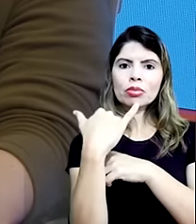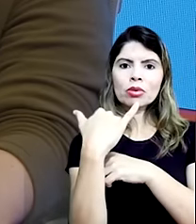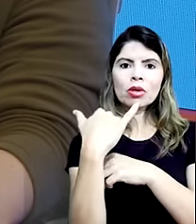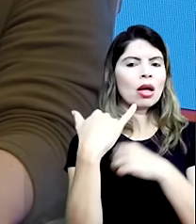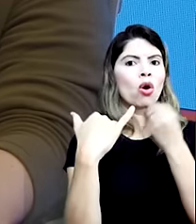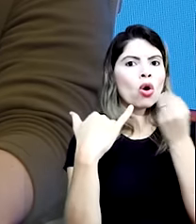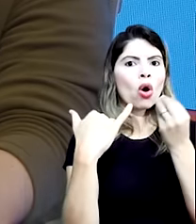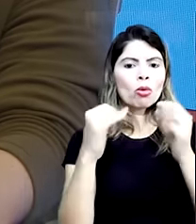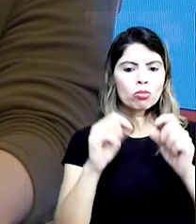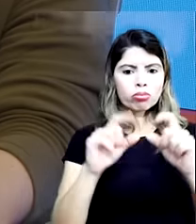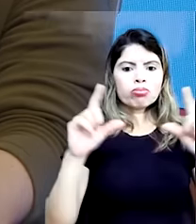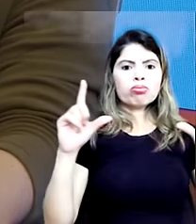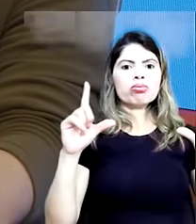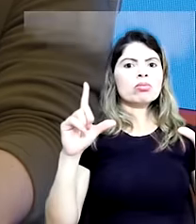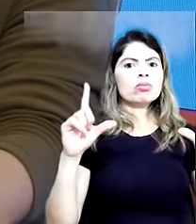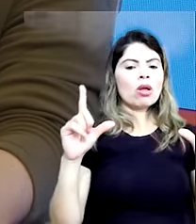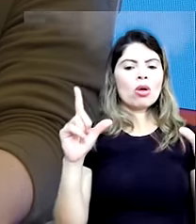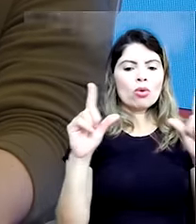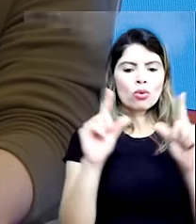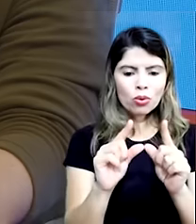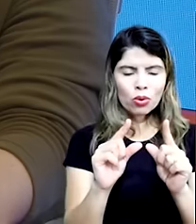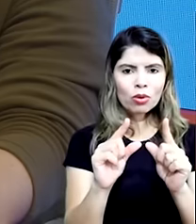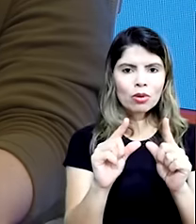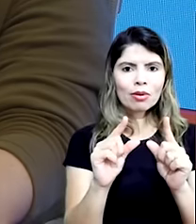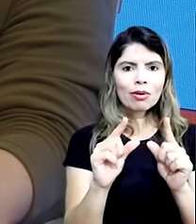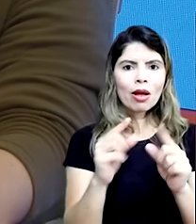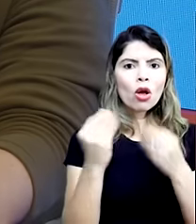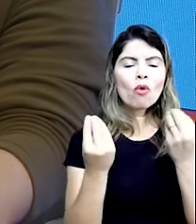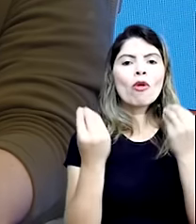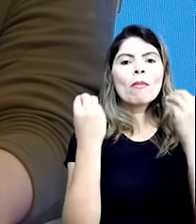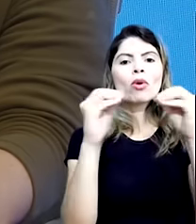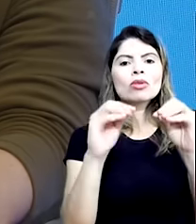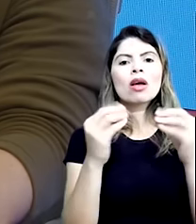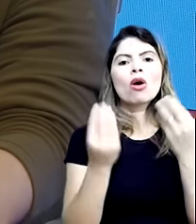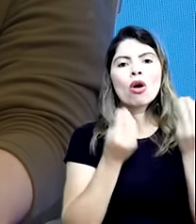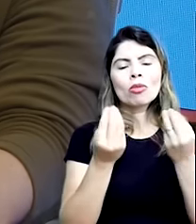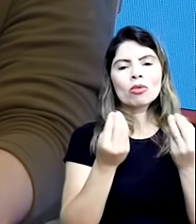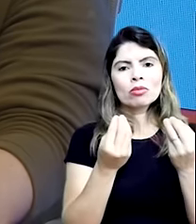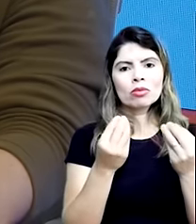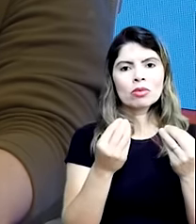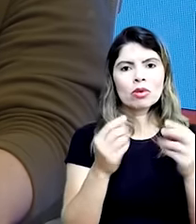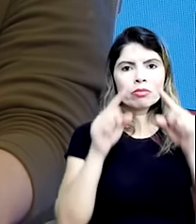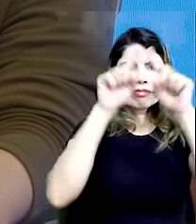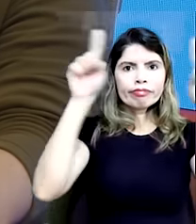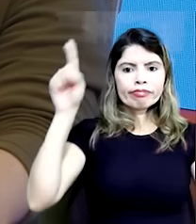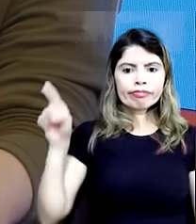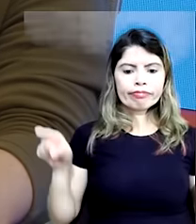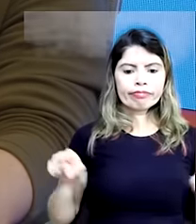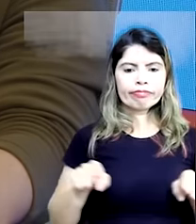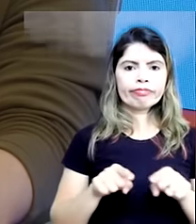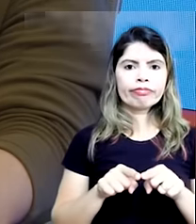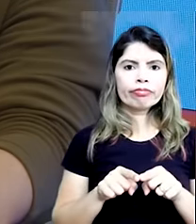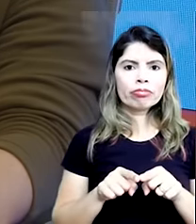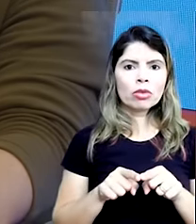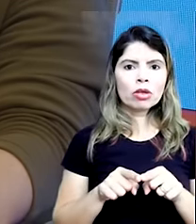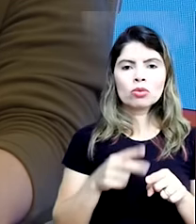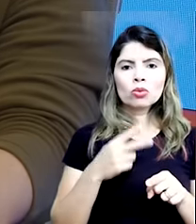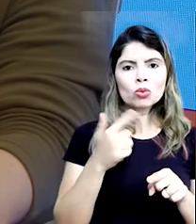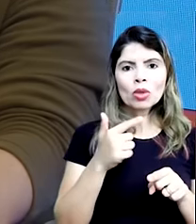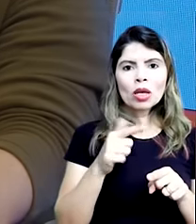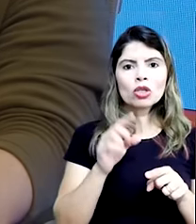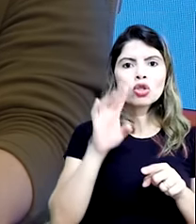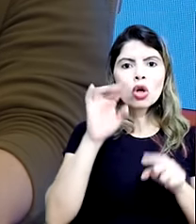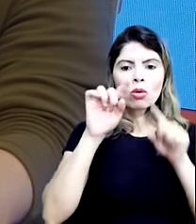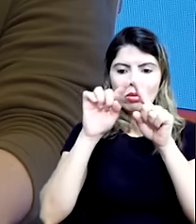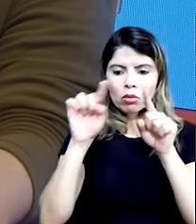então só de você colocar pode ser o melhor vídeo do mundo mas só de você colocar ali ele não ocupar a tela inteira você já perdeu ali muito né